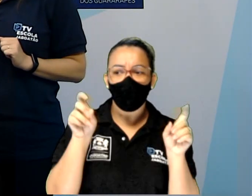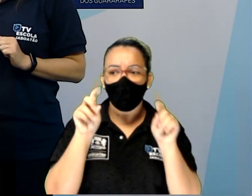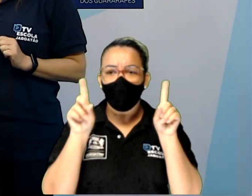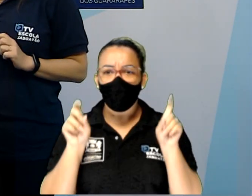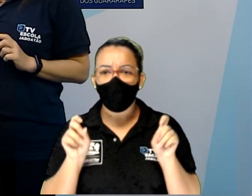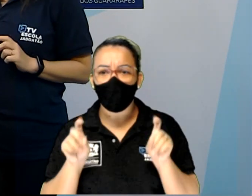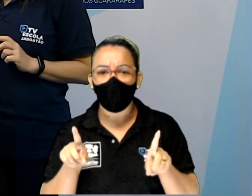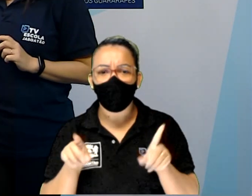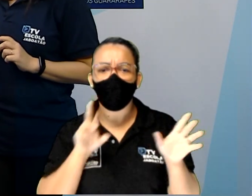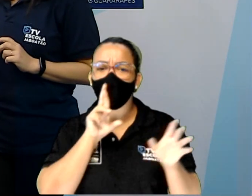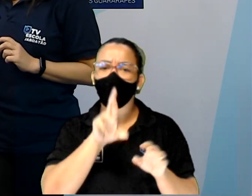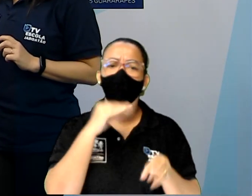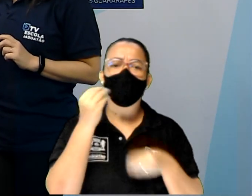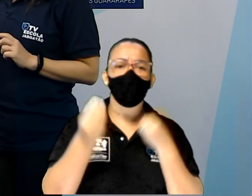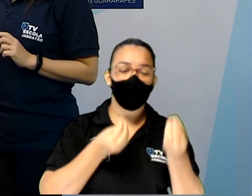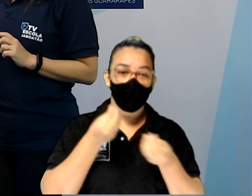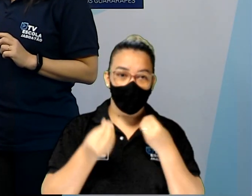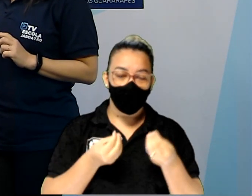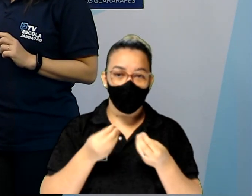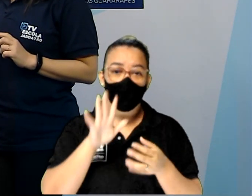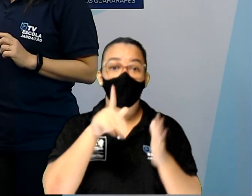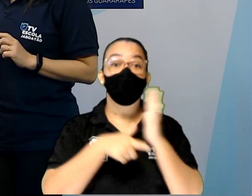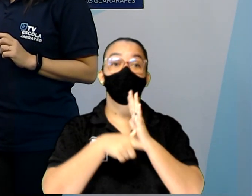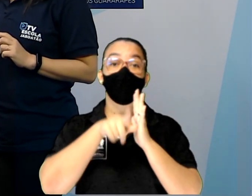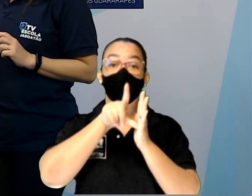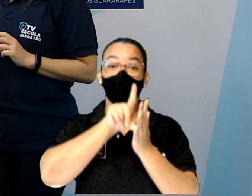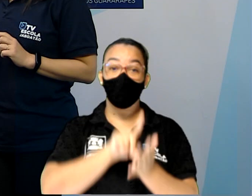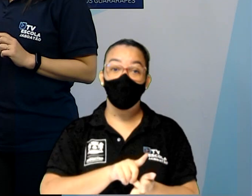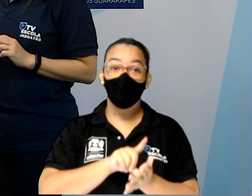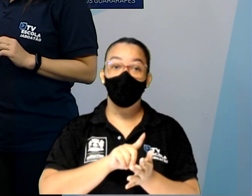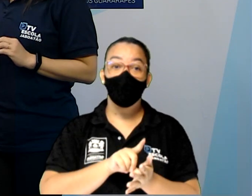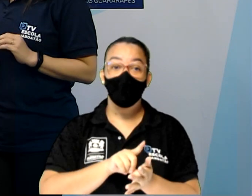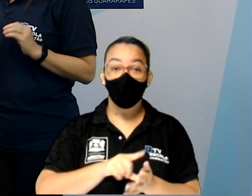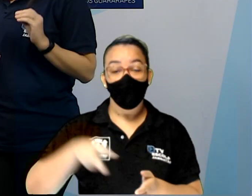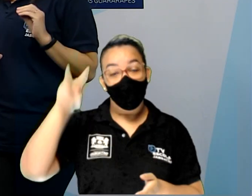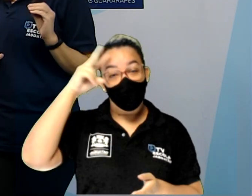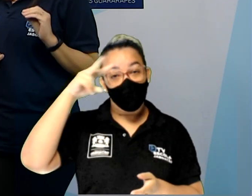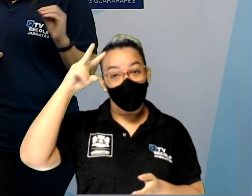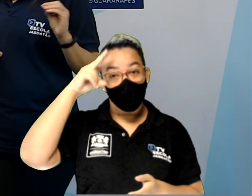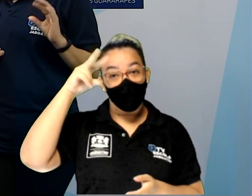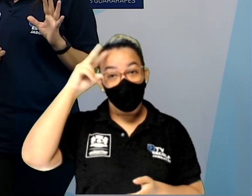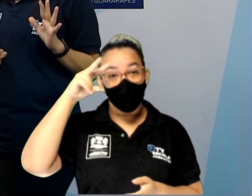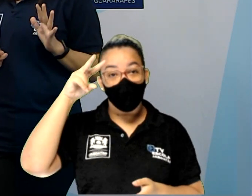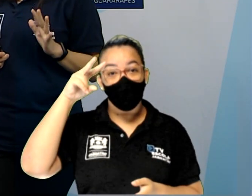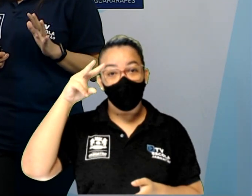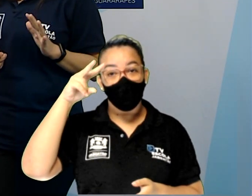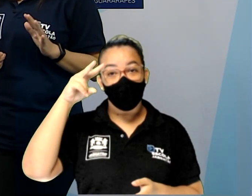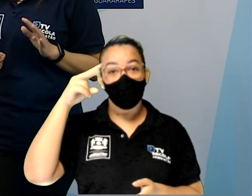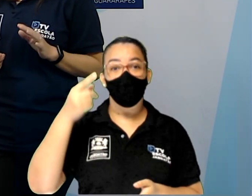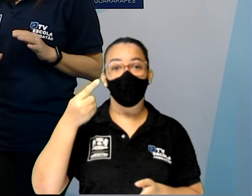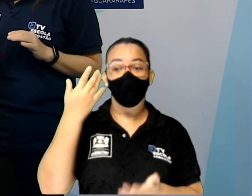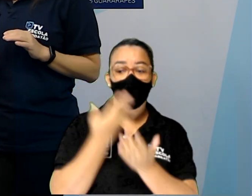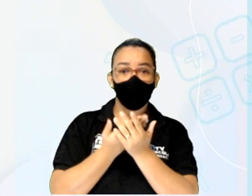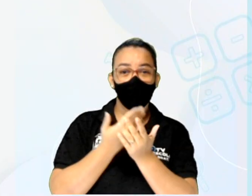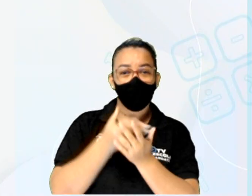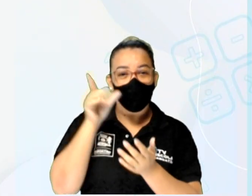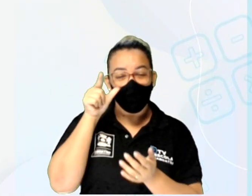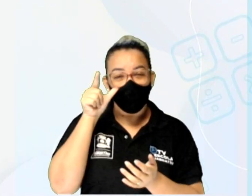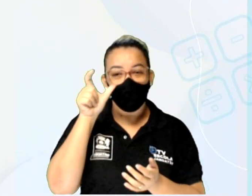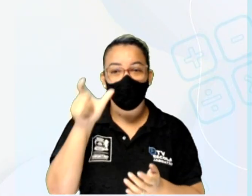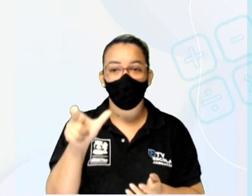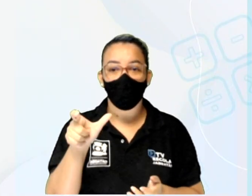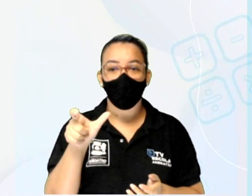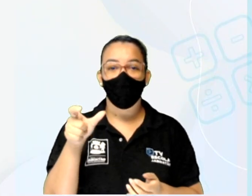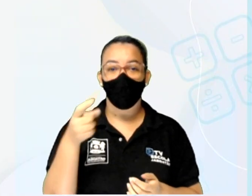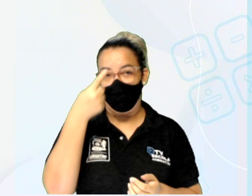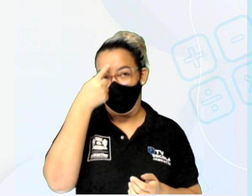responder a essas perguntas. Mas antes, vamos revisar um pouquinho o que a gente aprendeu. Então, a